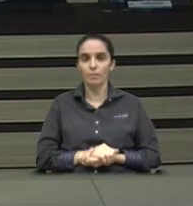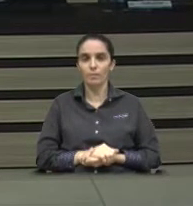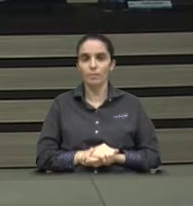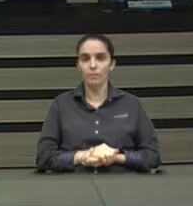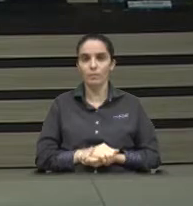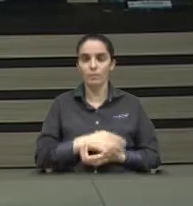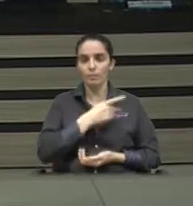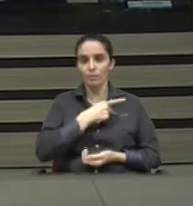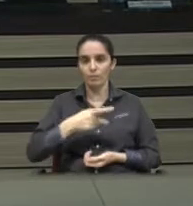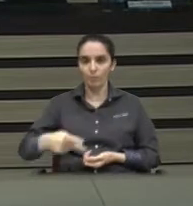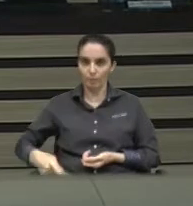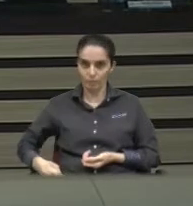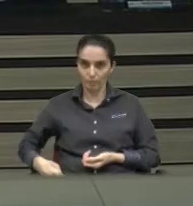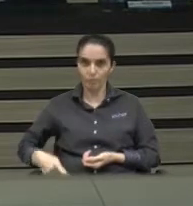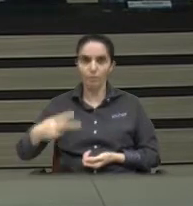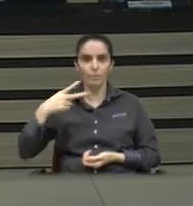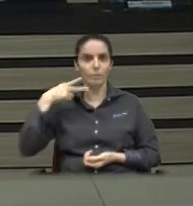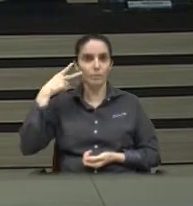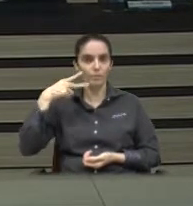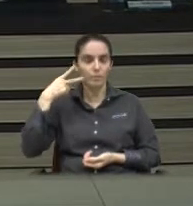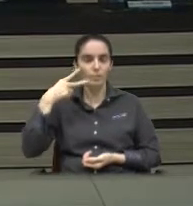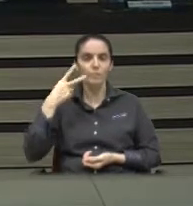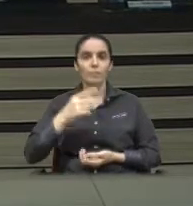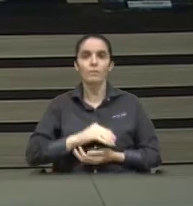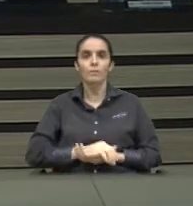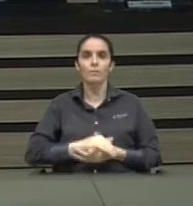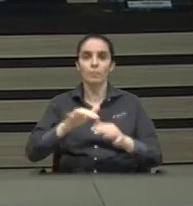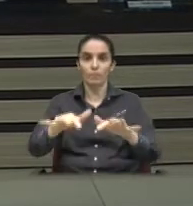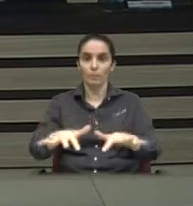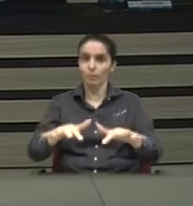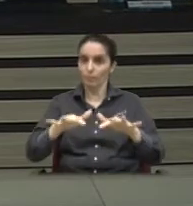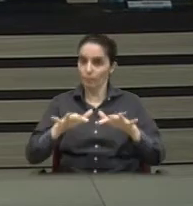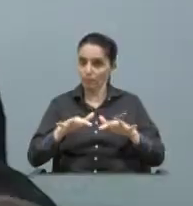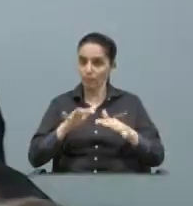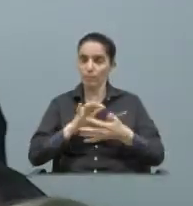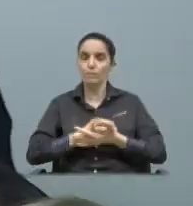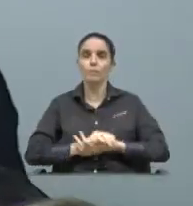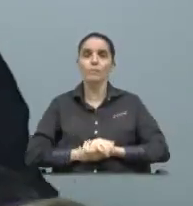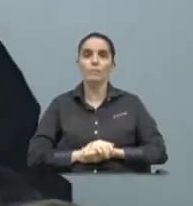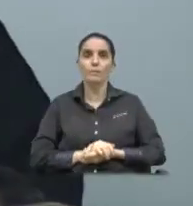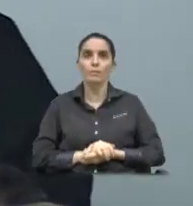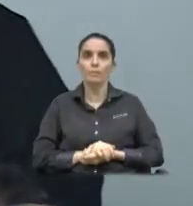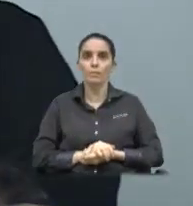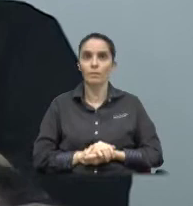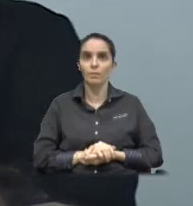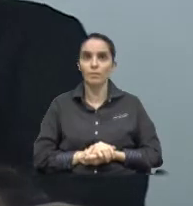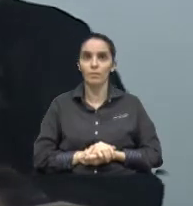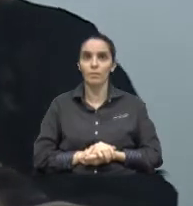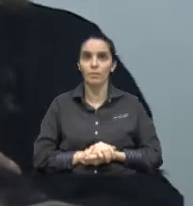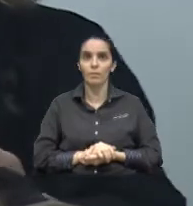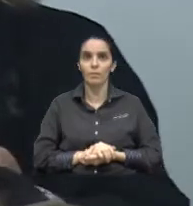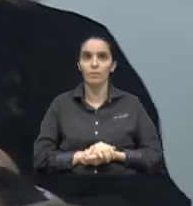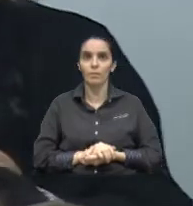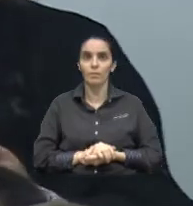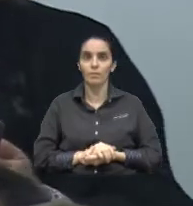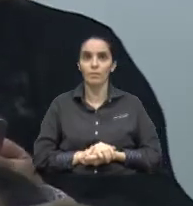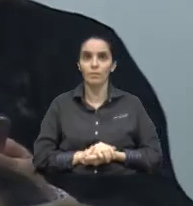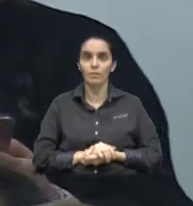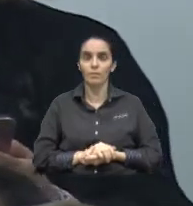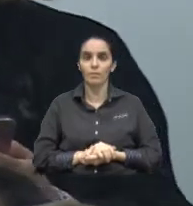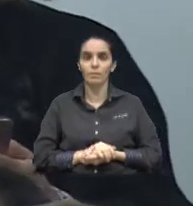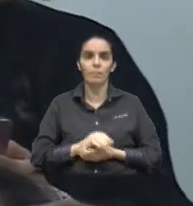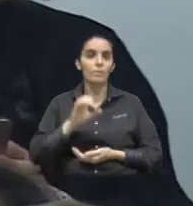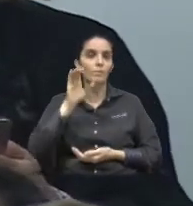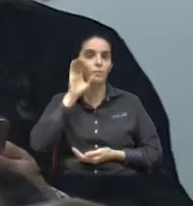Senhor presidente, nobres pares, plateia que ainda nos assiste. Na verdade, eu vou